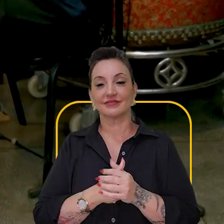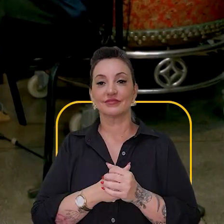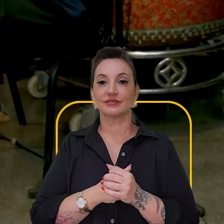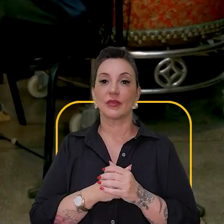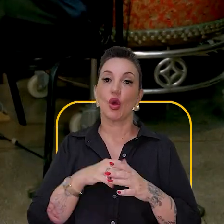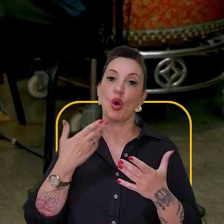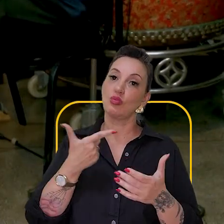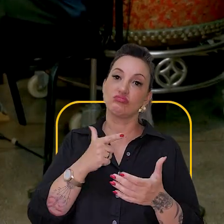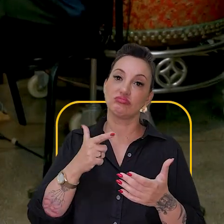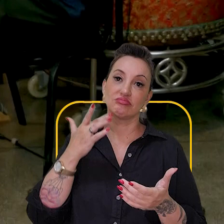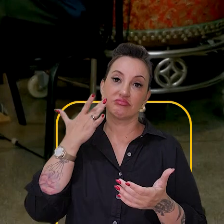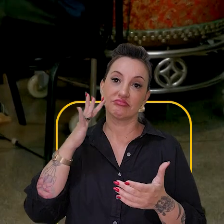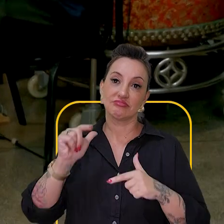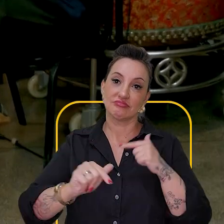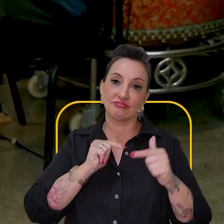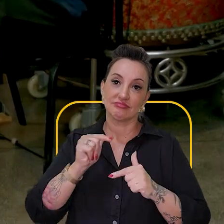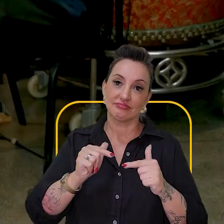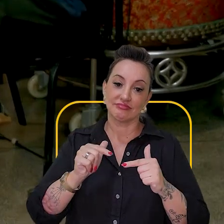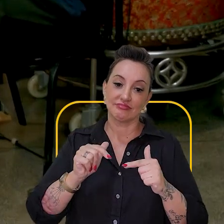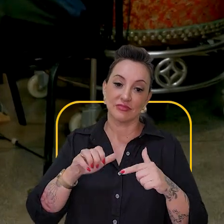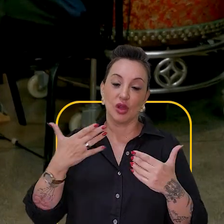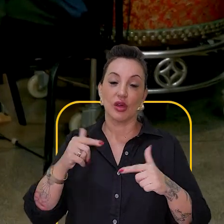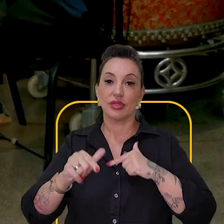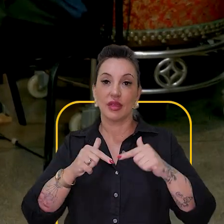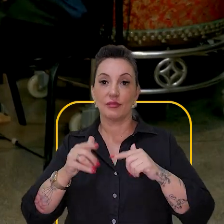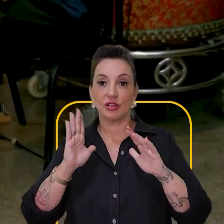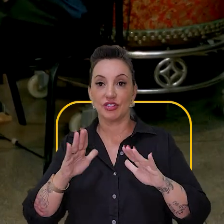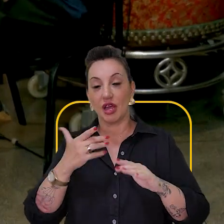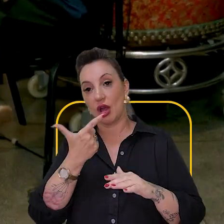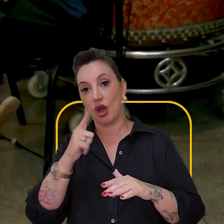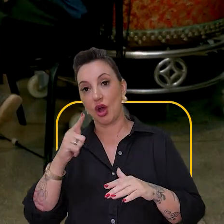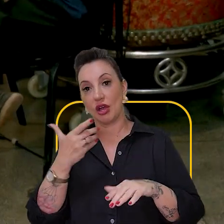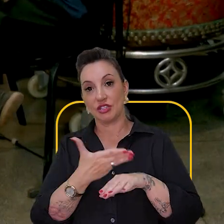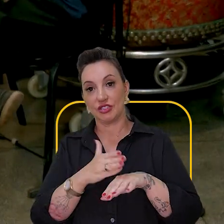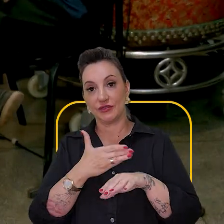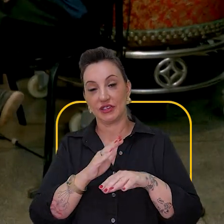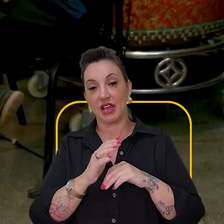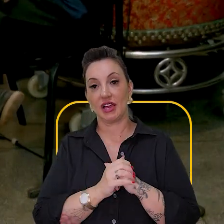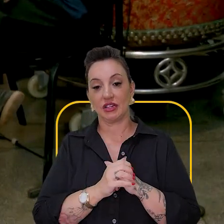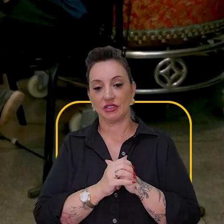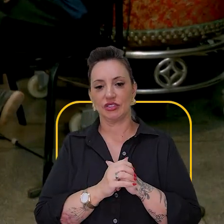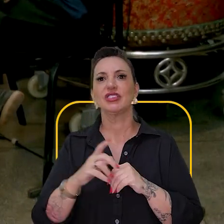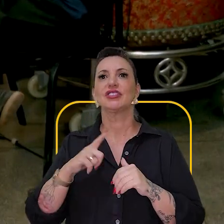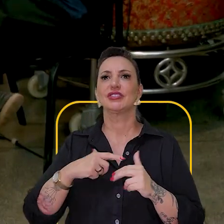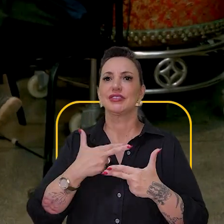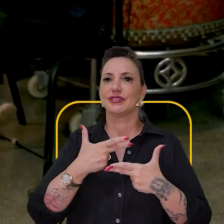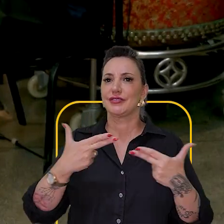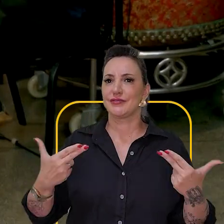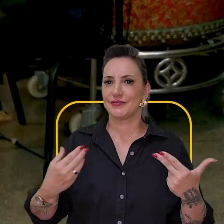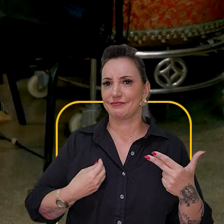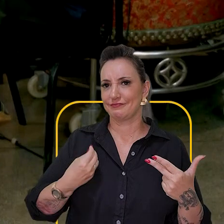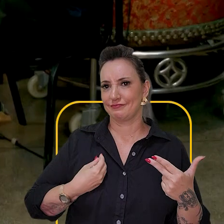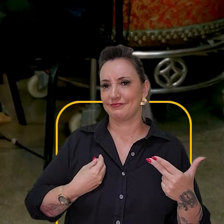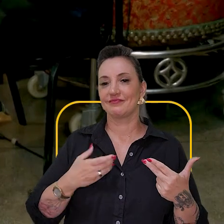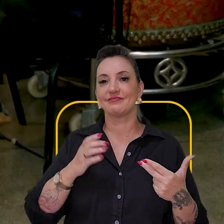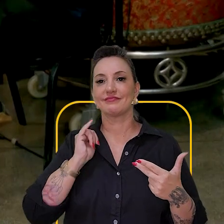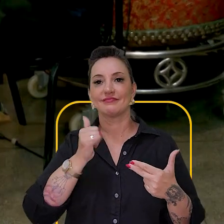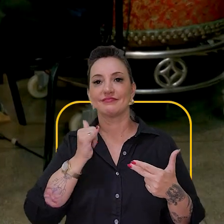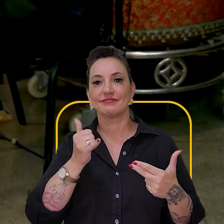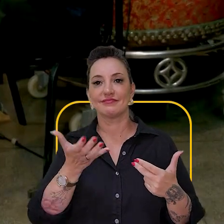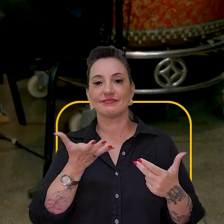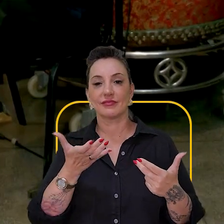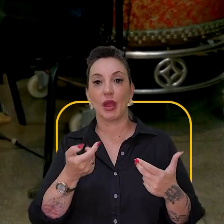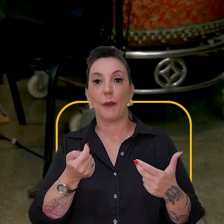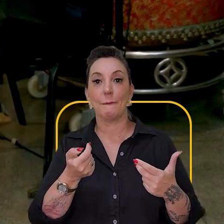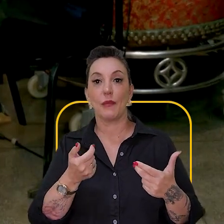isso ou não Não sei se você trabalhava ou trabalhou com outra atividade tive várias na na na sua vida enfim queria que você